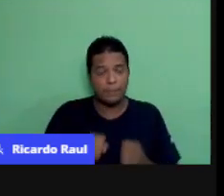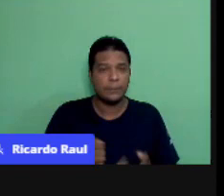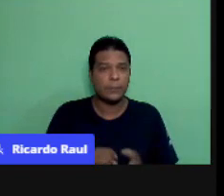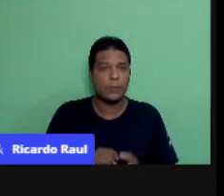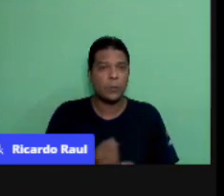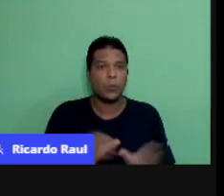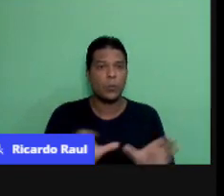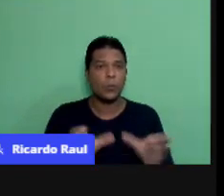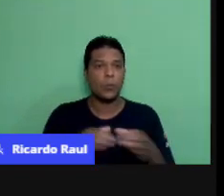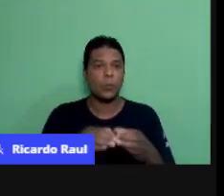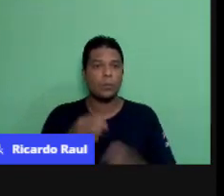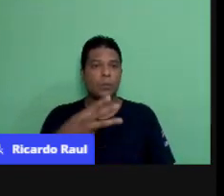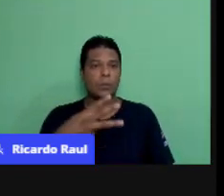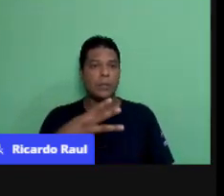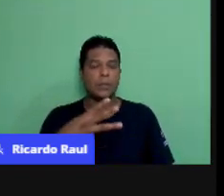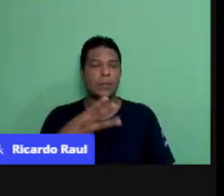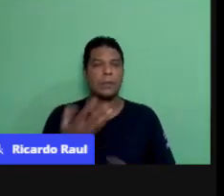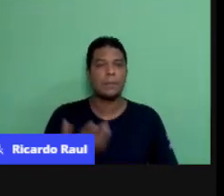Ah, mas